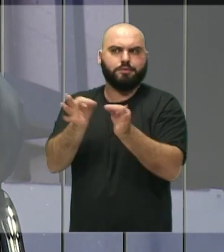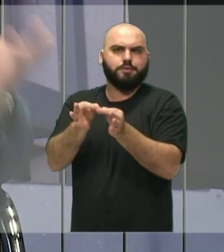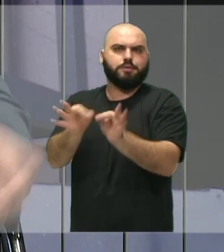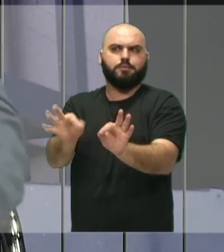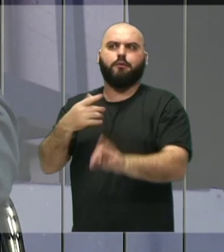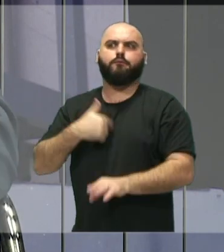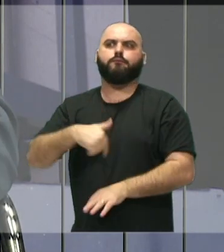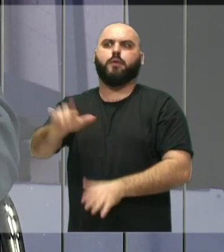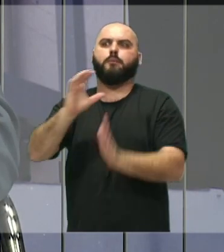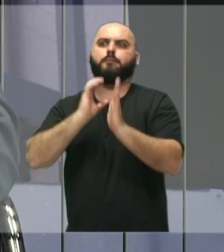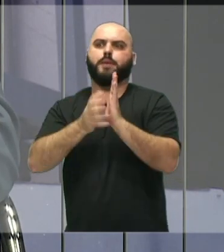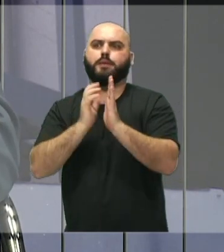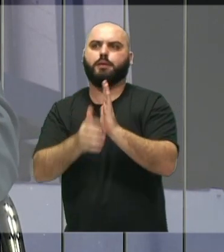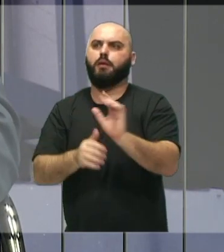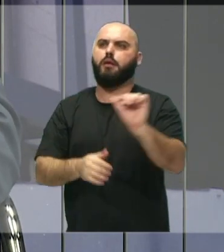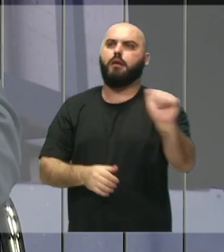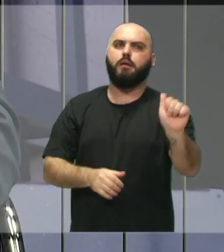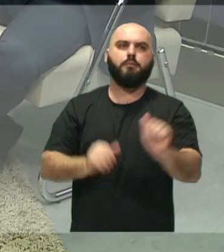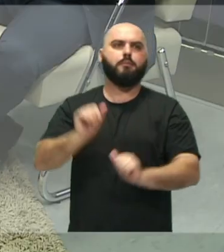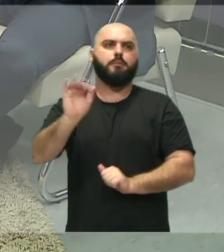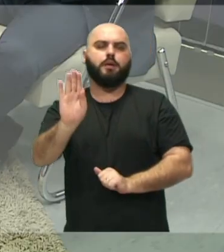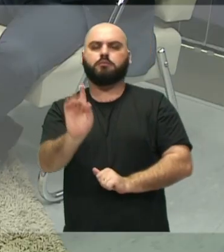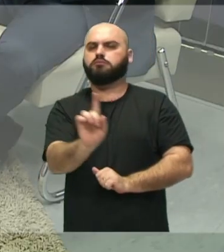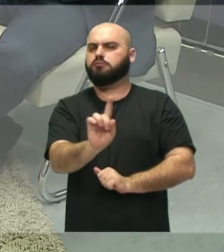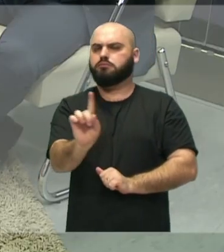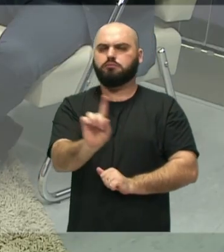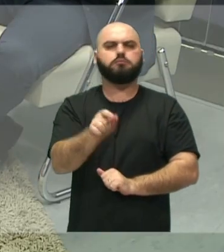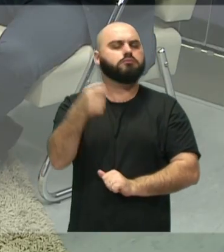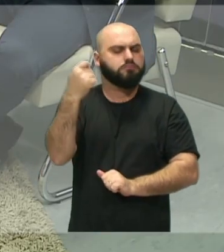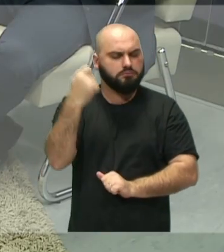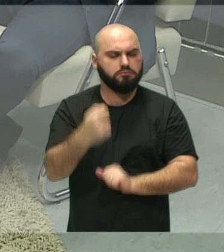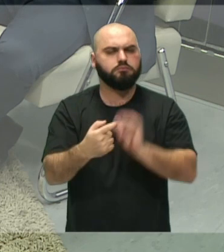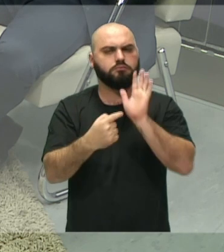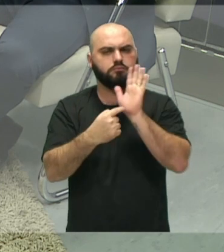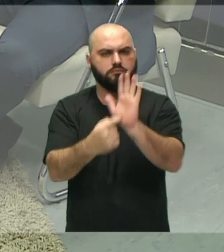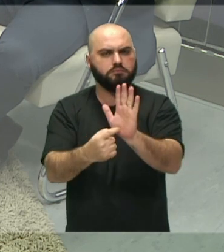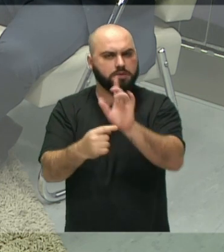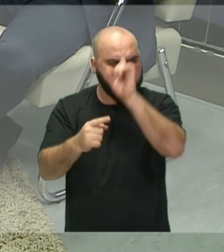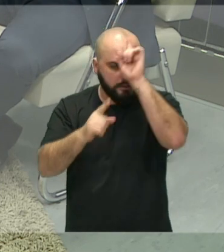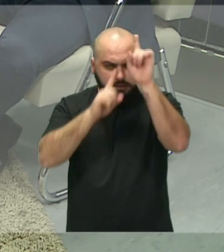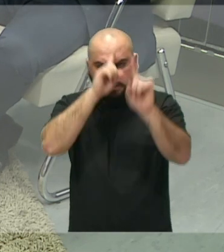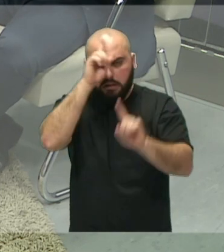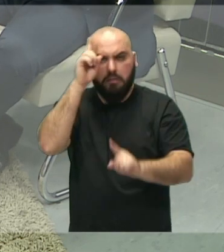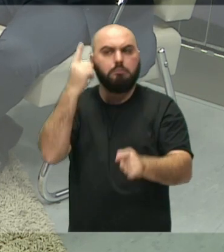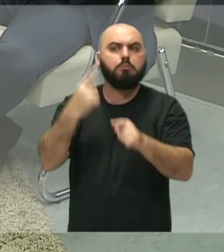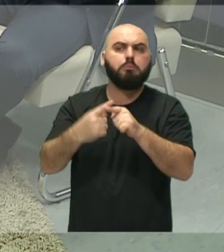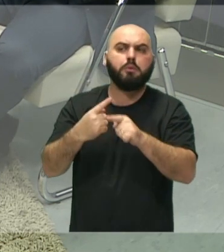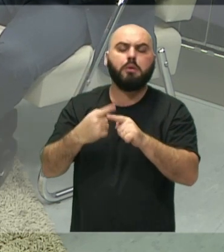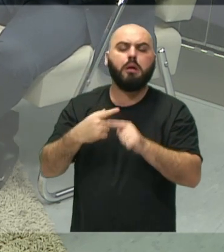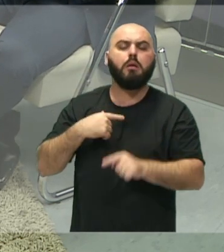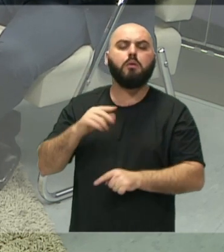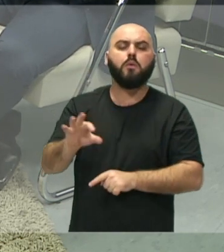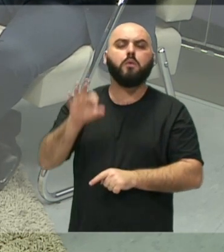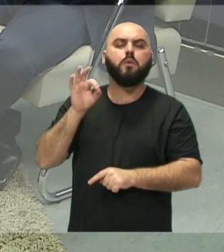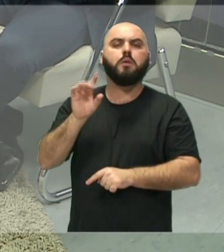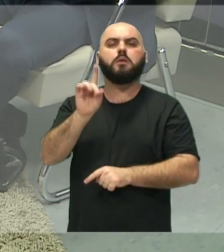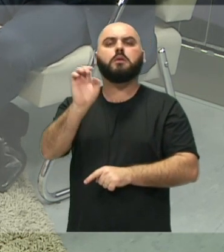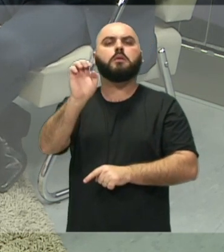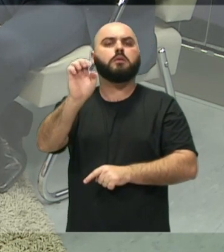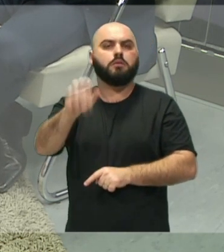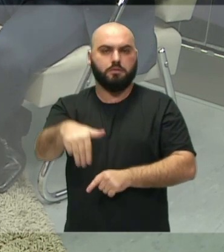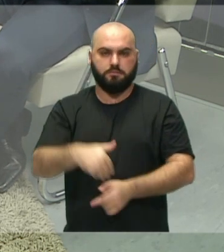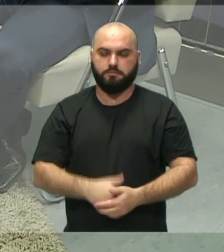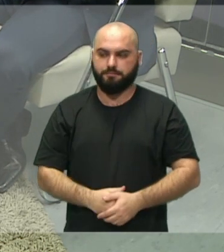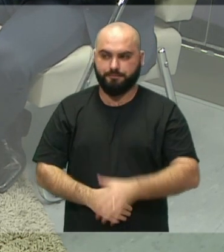para o partido A ou partido B. Eu tenho que ter uma identificação. É uma bandeira, uma ideologia, o porquê que eu escolhi o DEM, né? E naquele